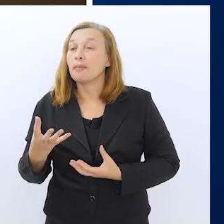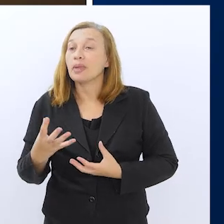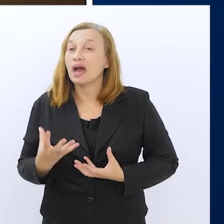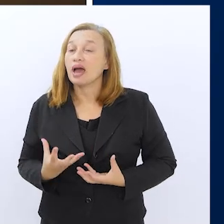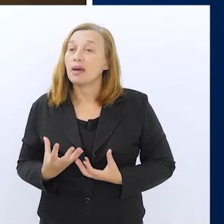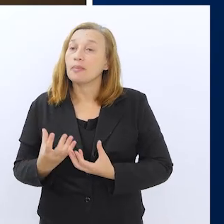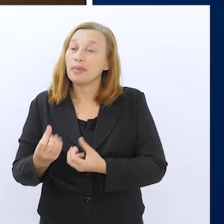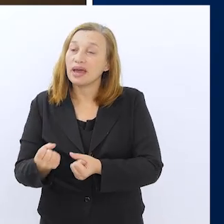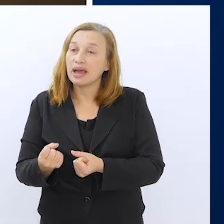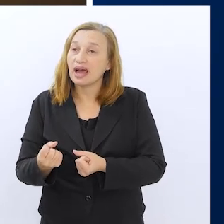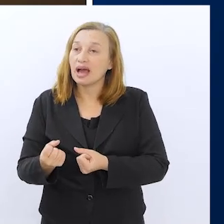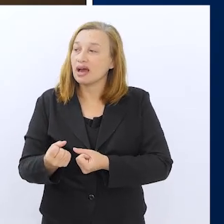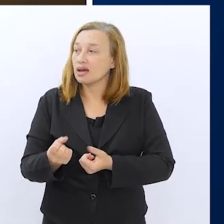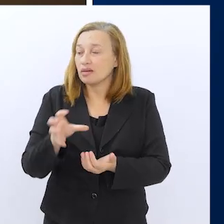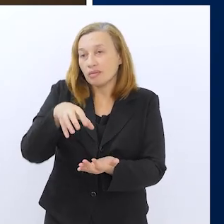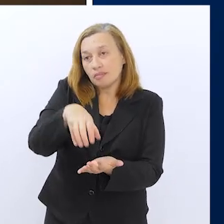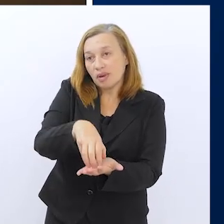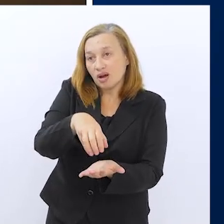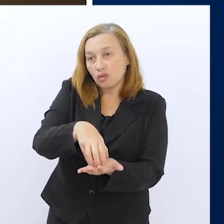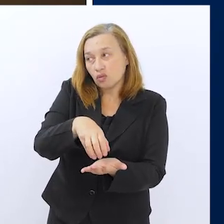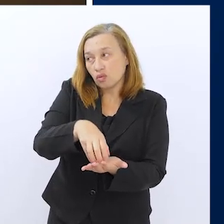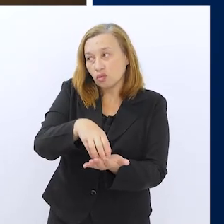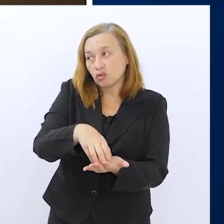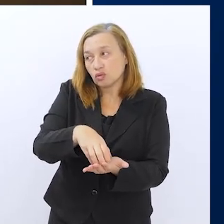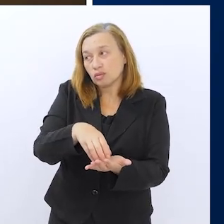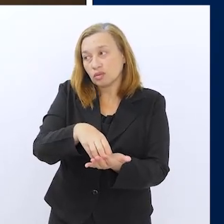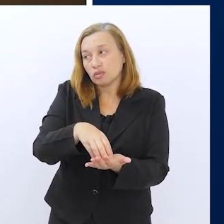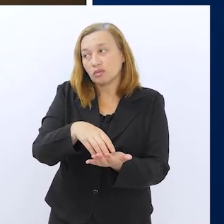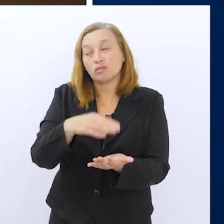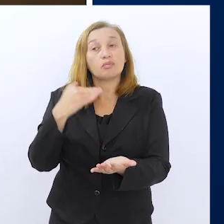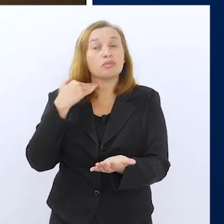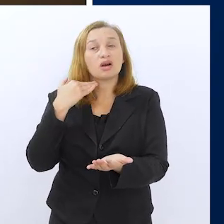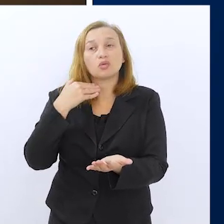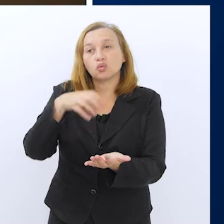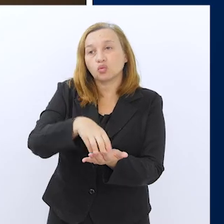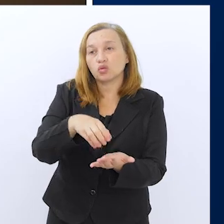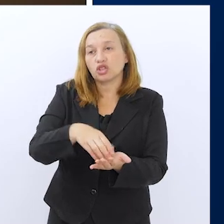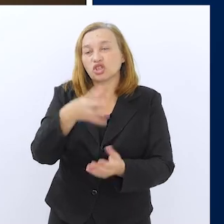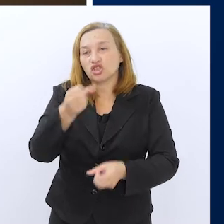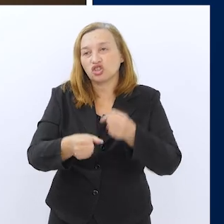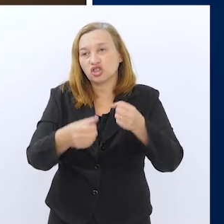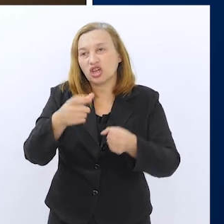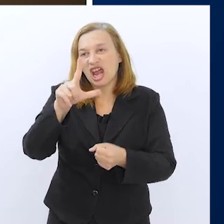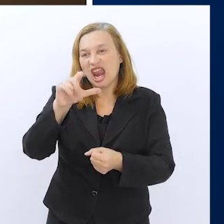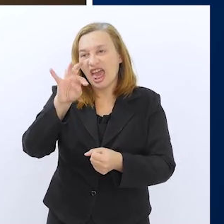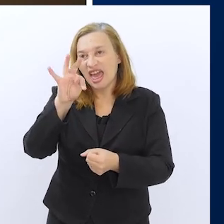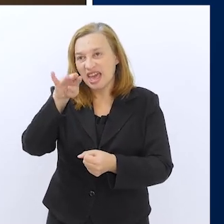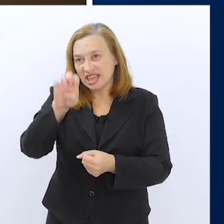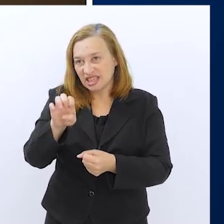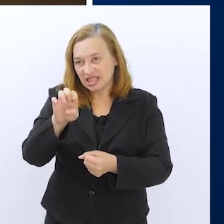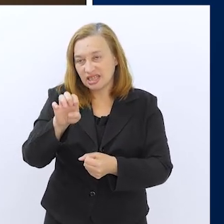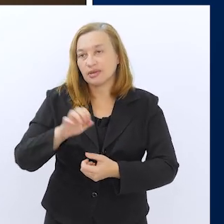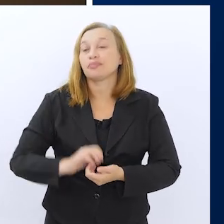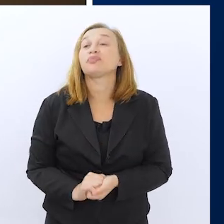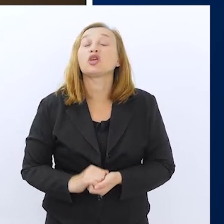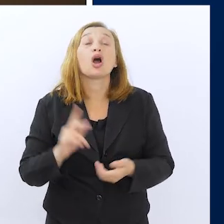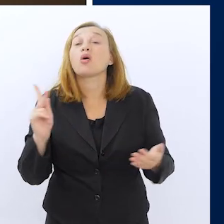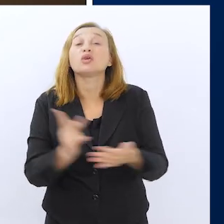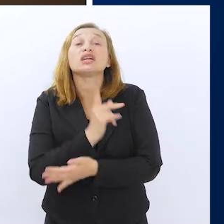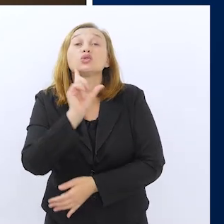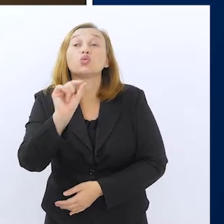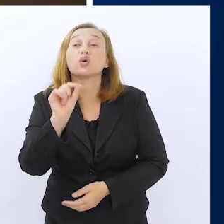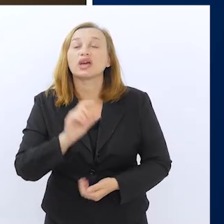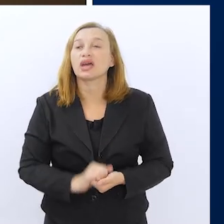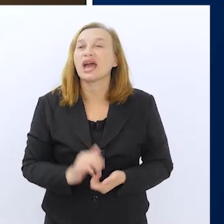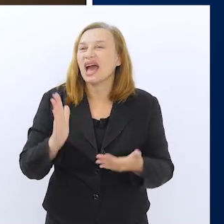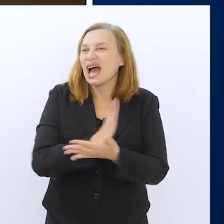com certeza. Então, hoje, né, no Brasil, a gente tem mais de 200 bancos de leite, tá, espalhados.